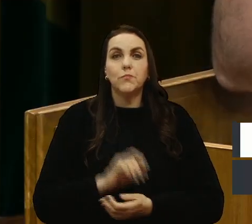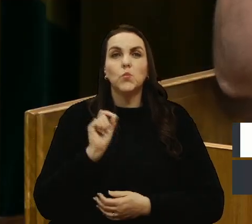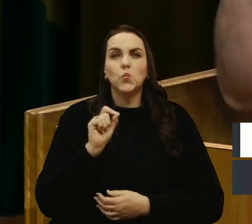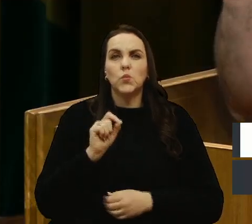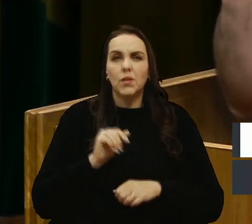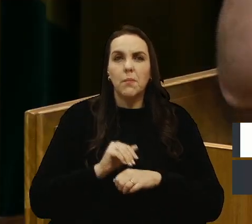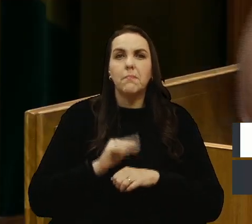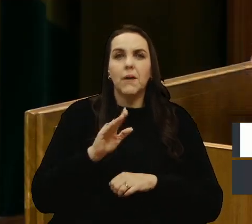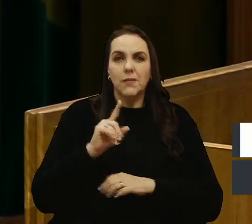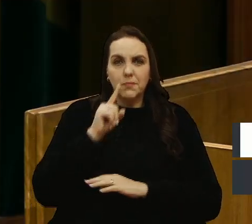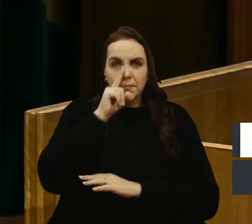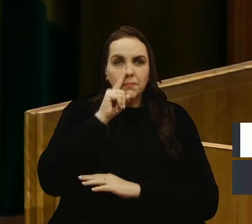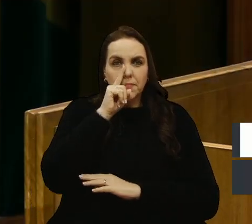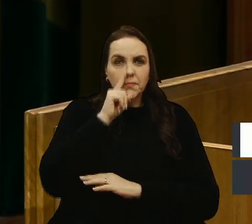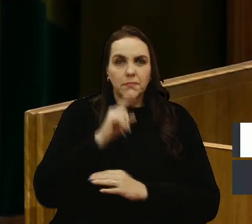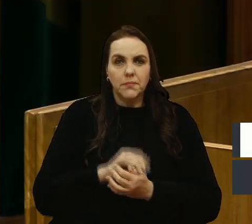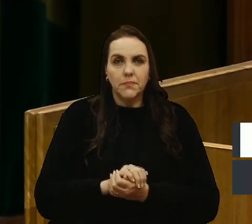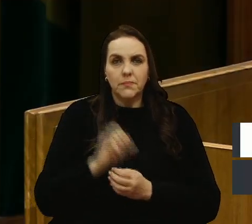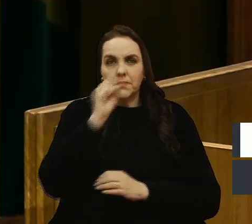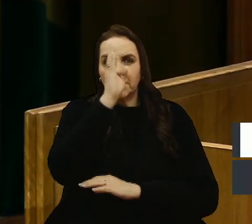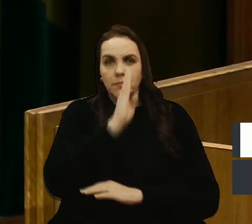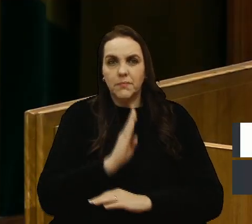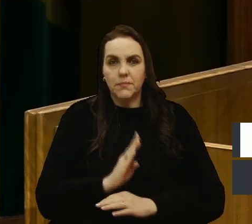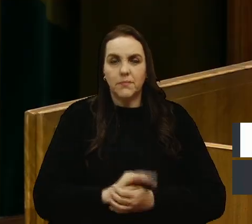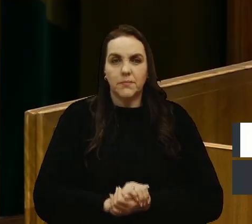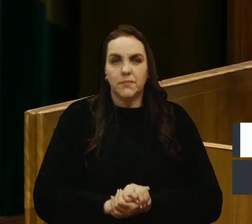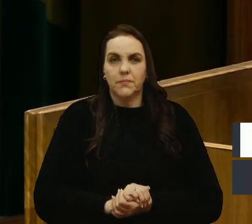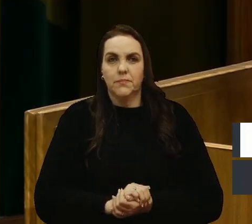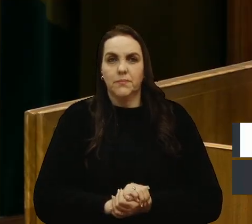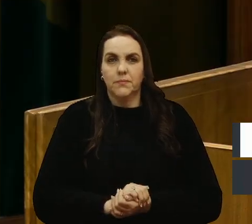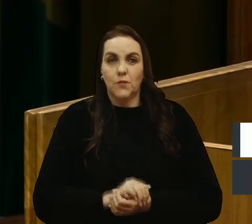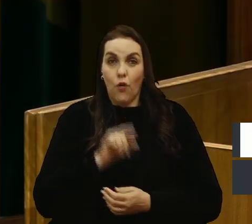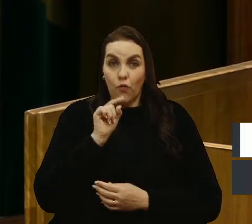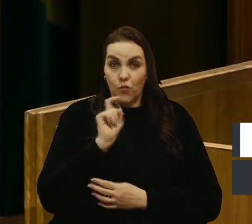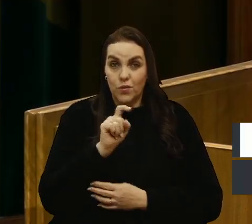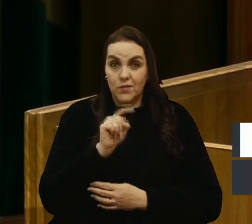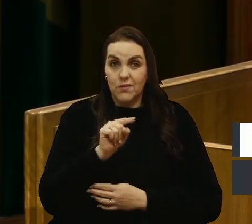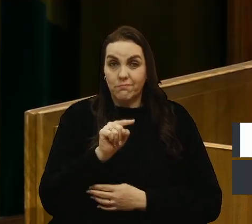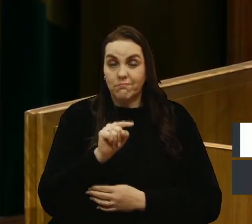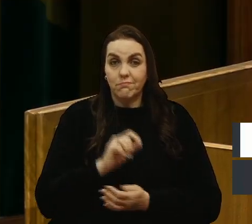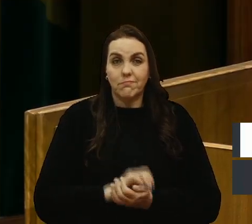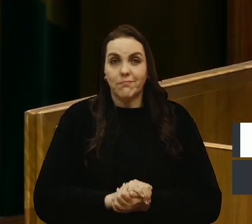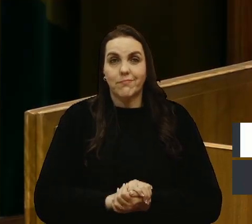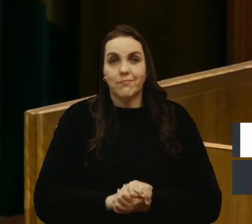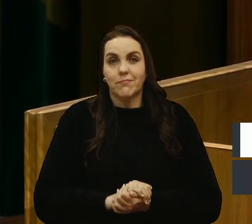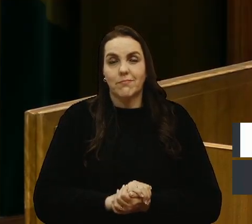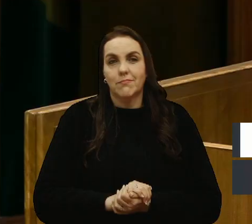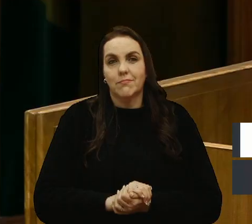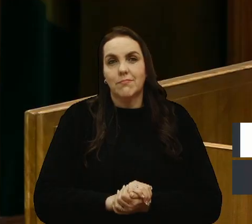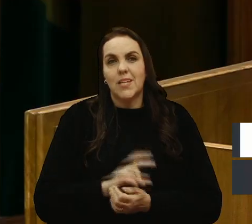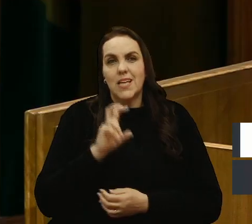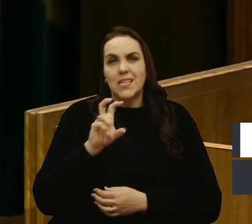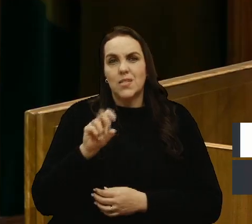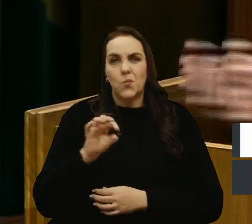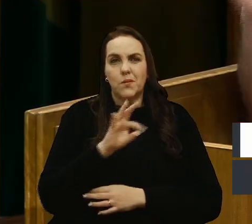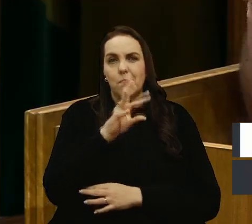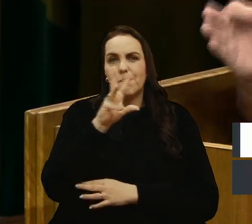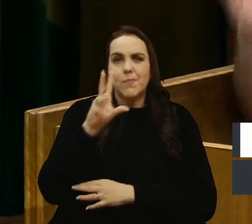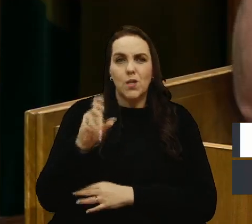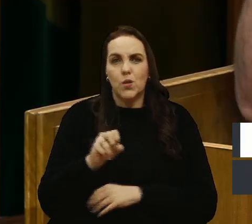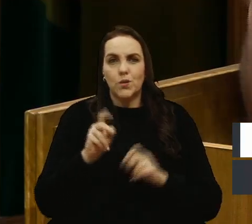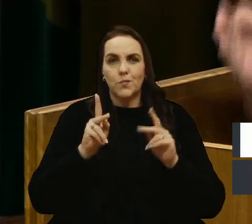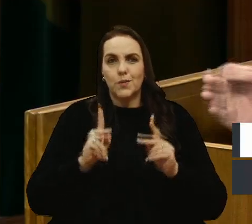mais perigoso para o Brasil? Você, há cerca de 50 milhões de pessoas que